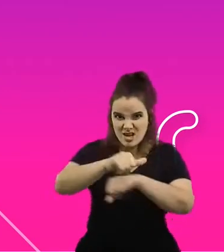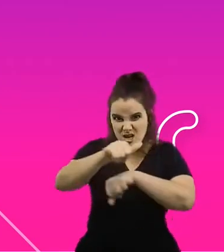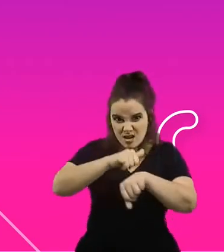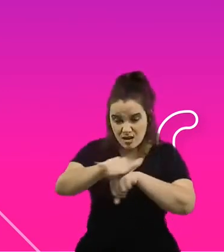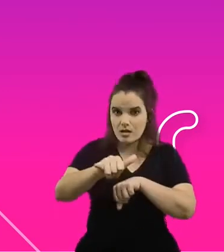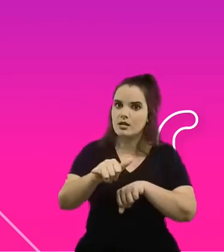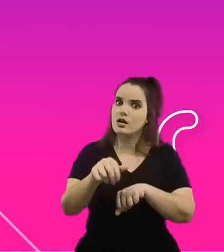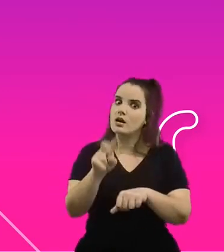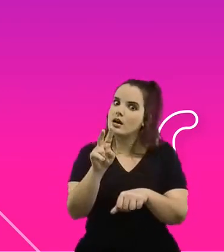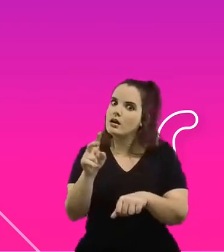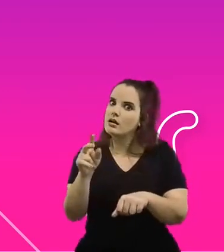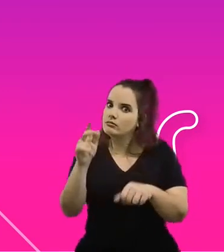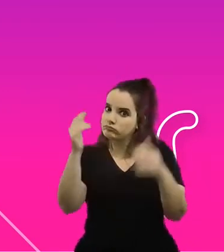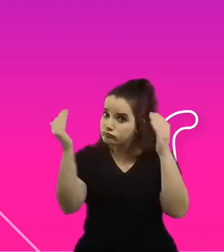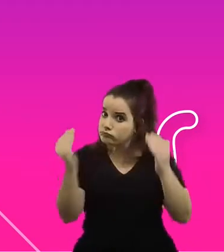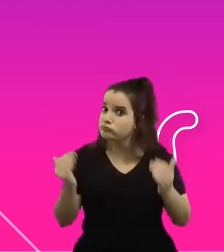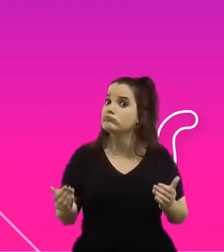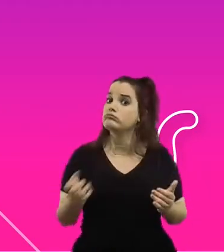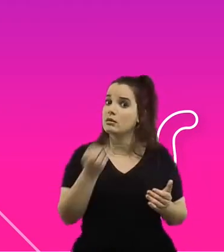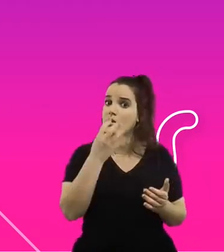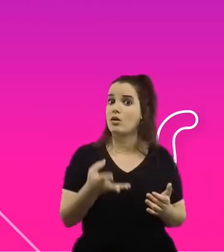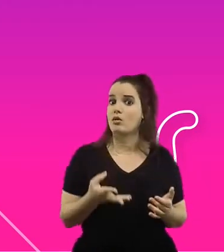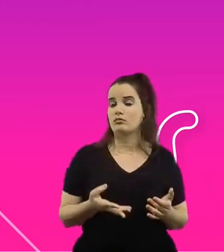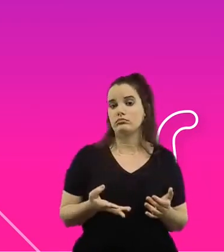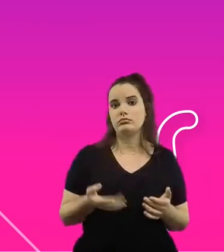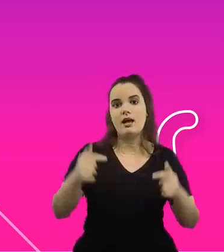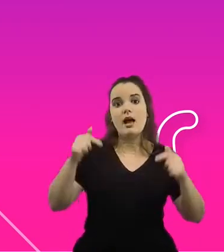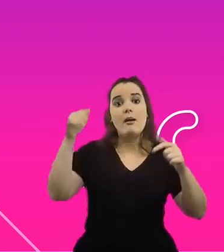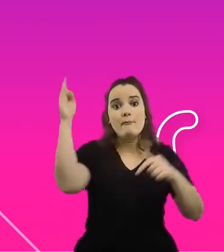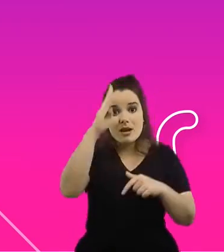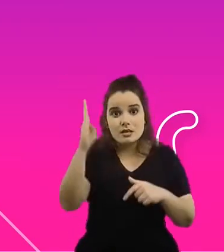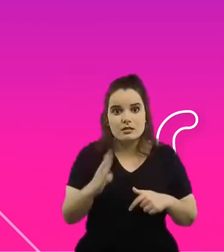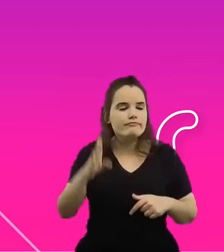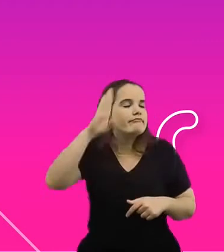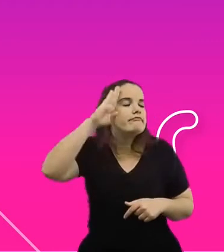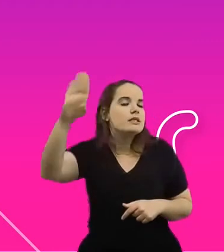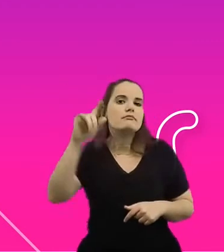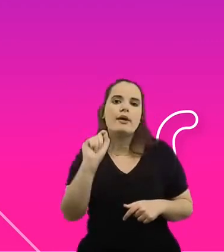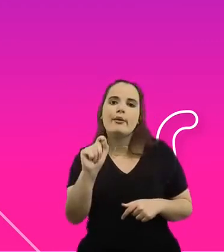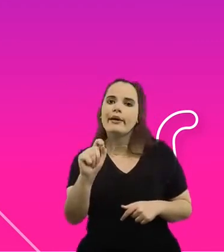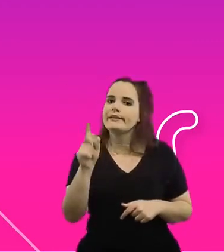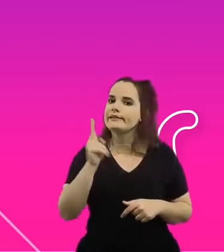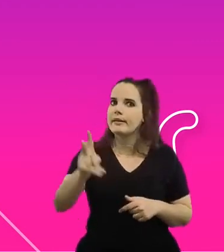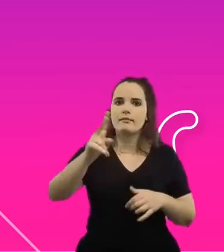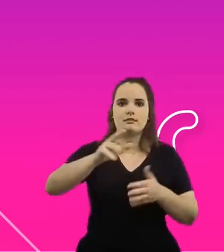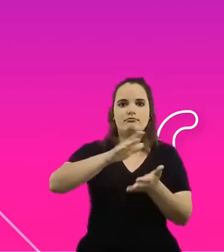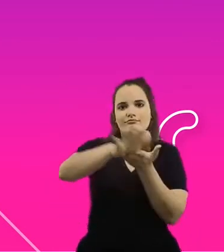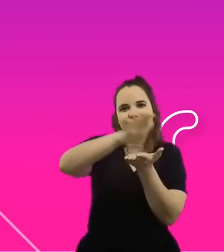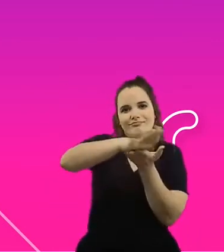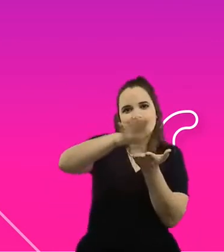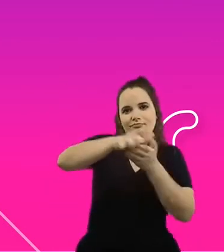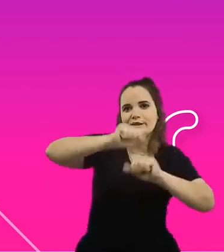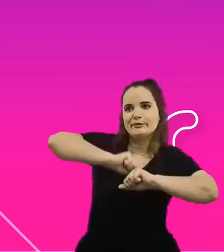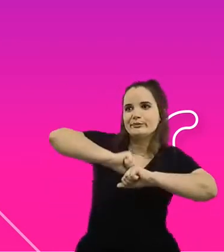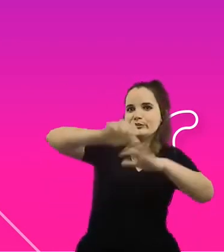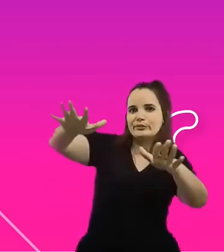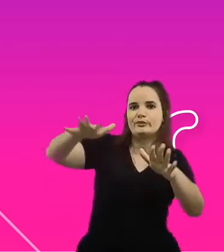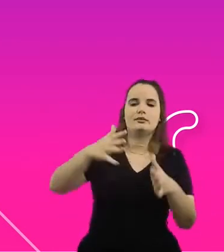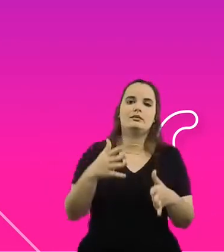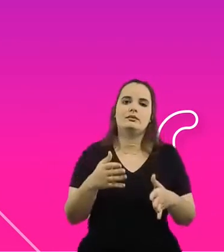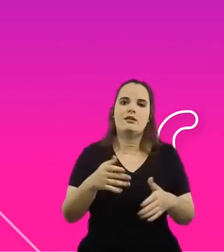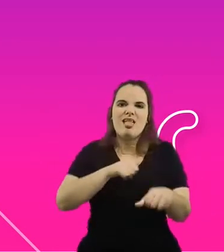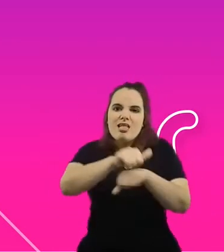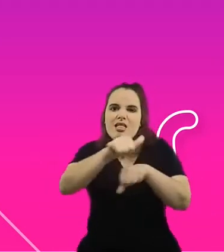no Brasil, eles publicam informações, né, sobre os principais golpes que estão acontecendo para alertar os clientes.